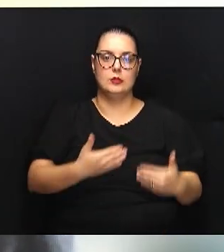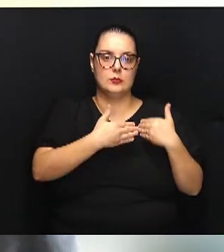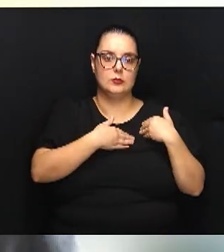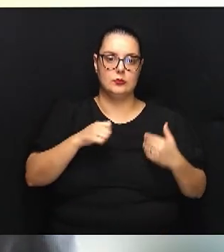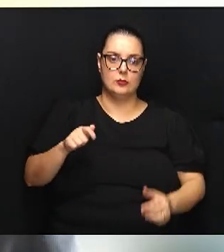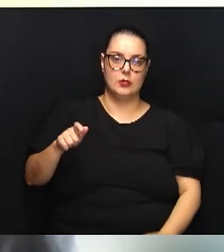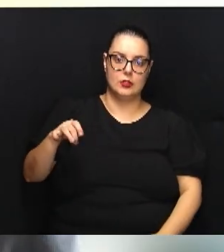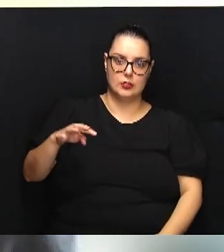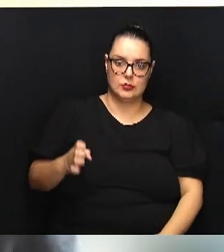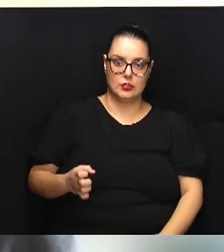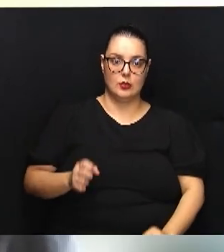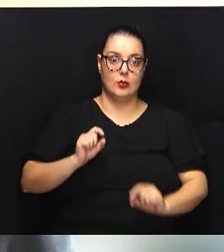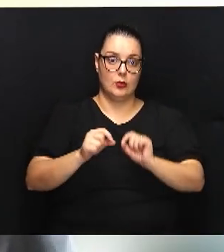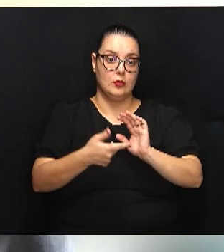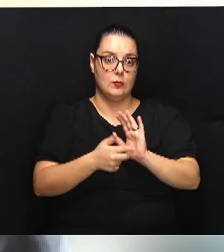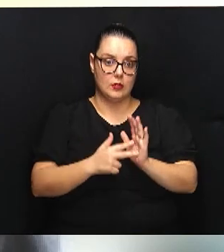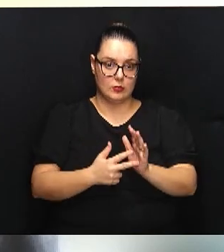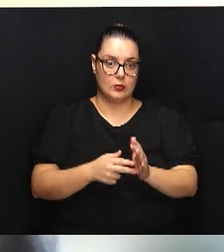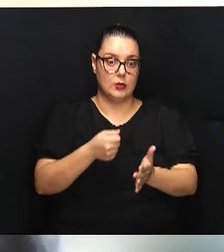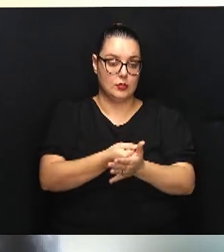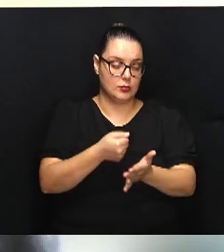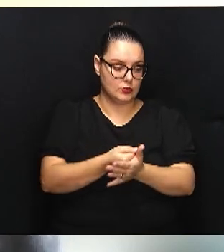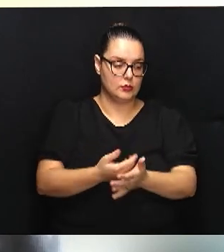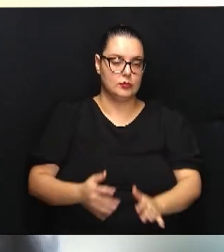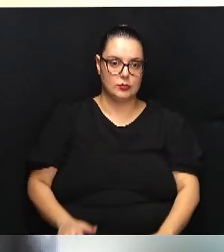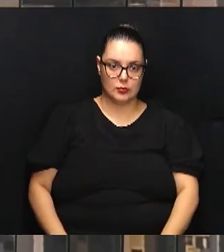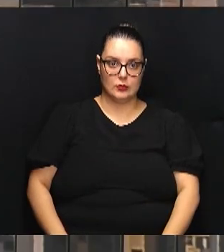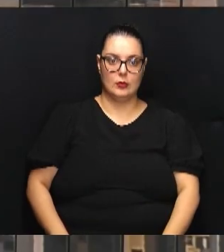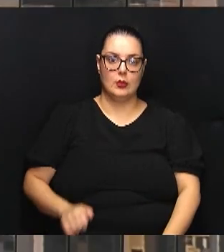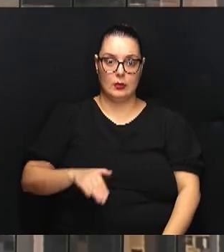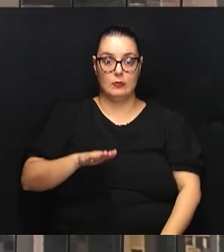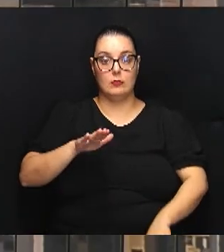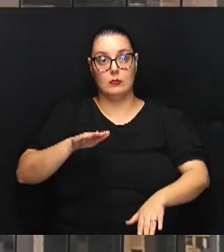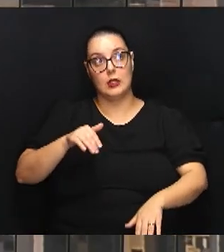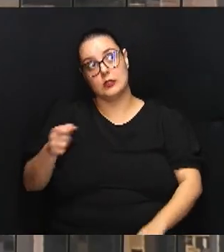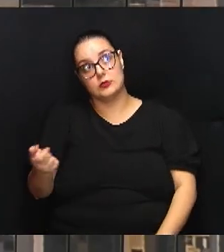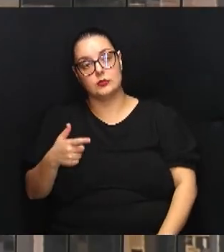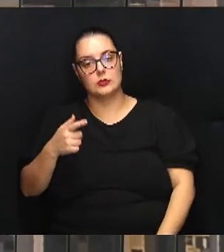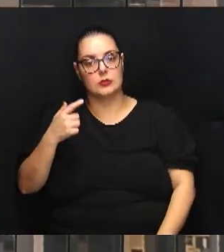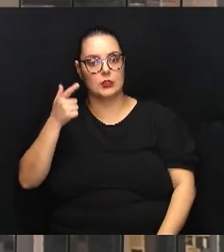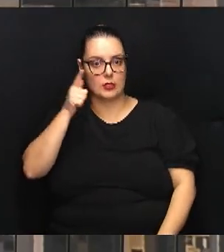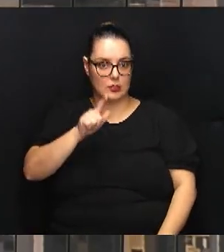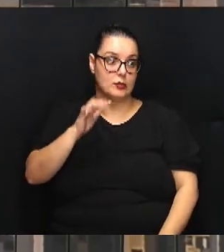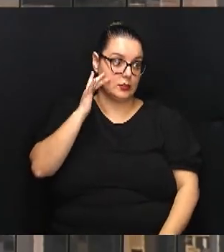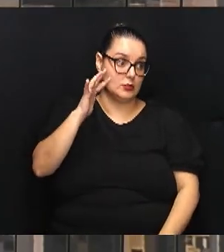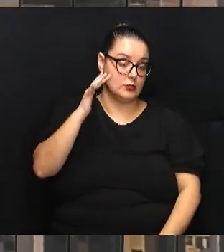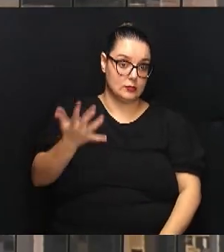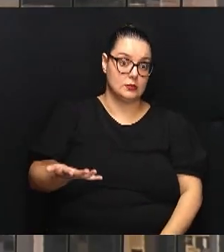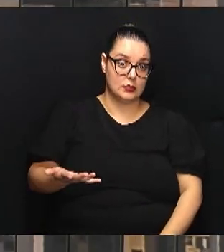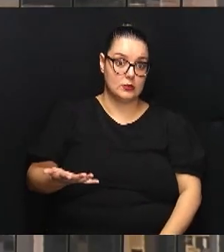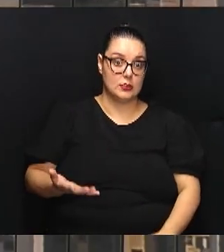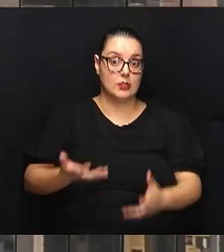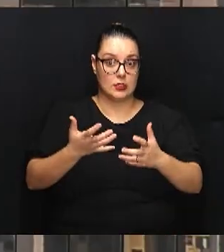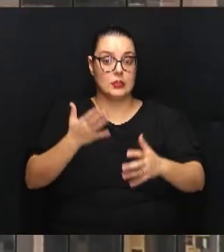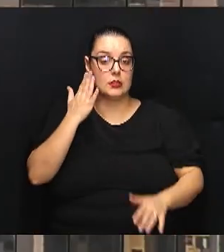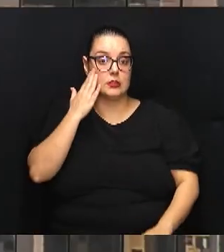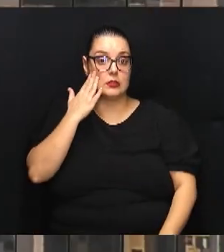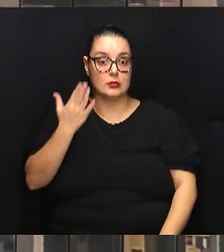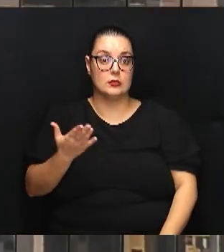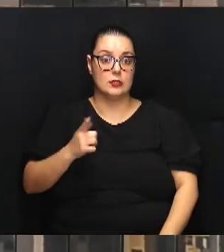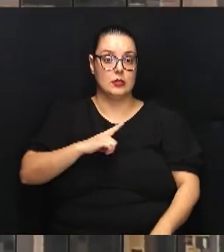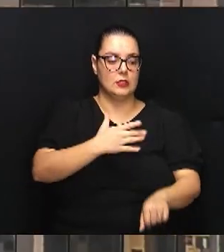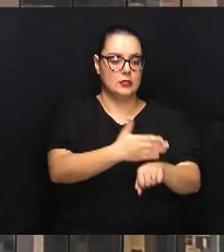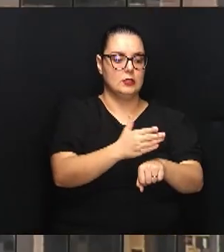há responsabilização do agente. Ou seja, é tudo bem rigoroso, né? Muito mais talvez que a gente consiga